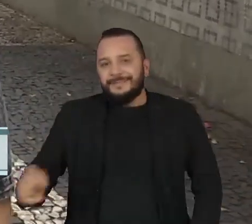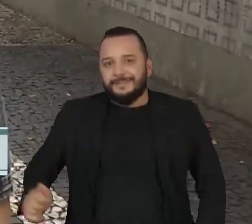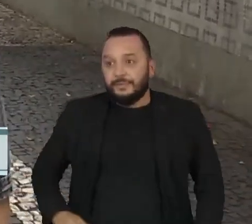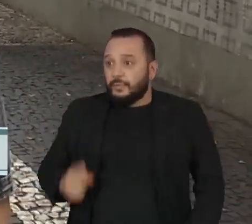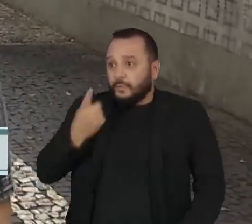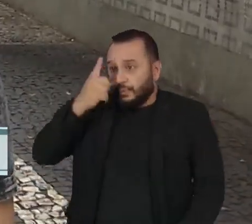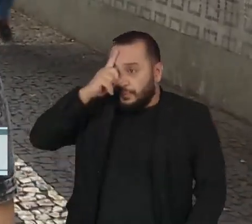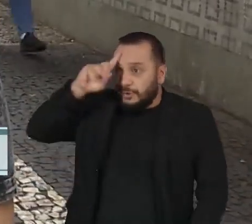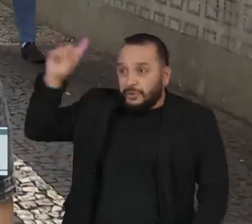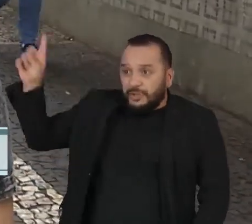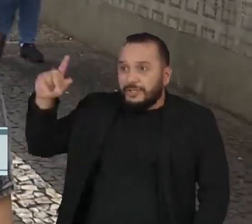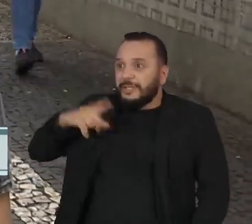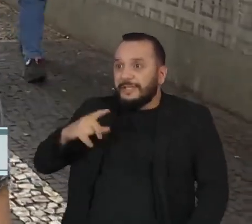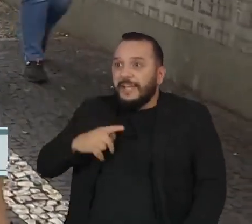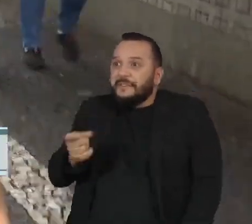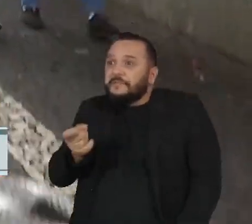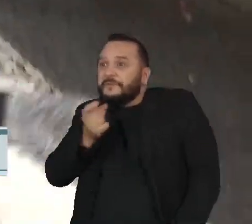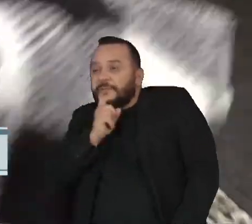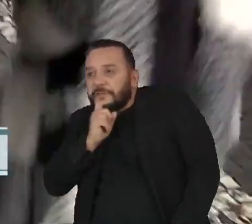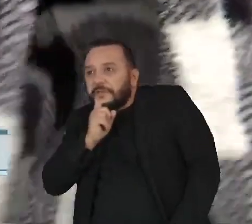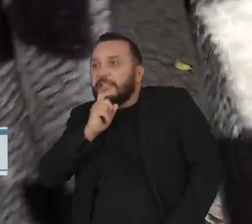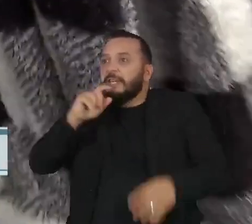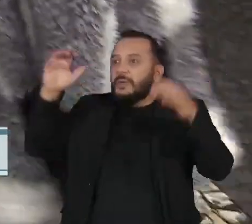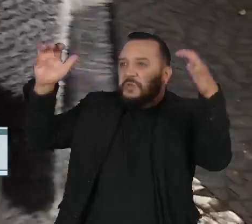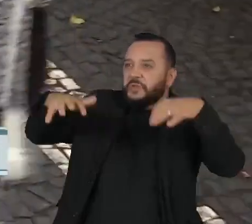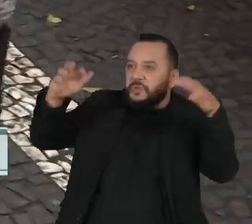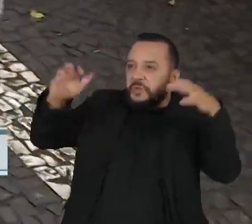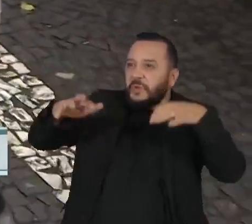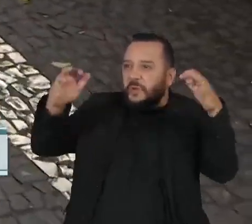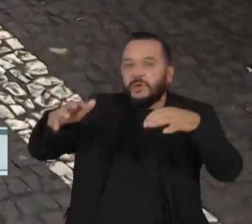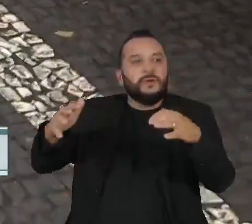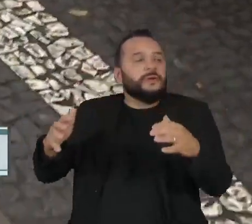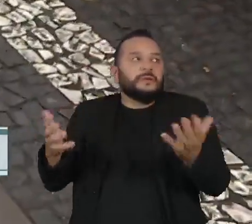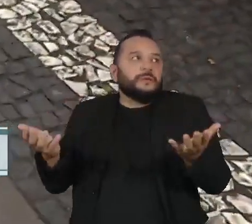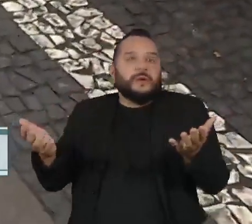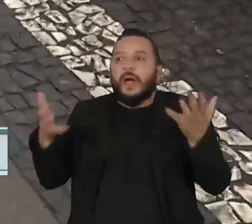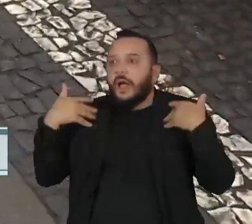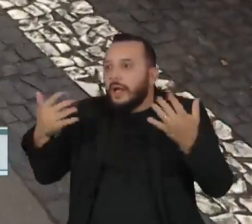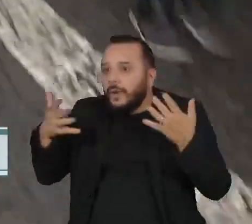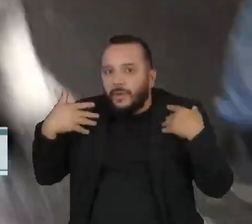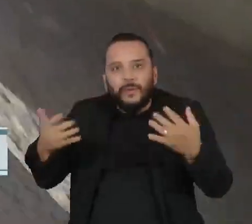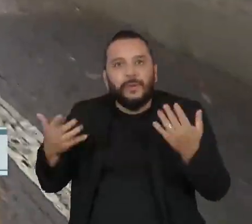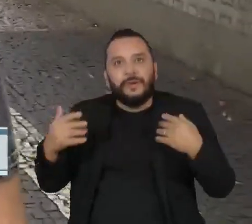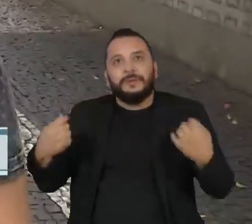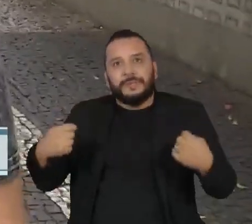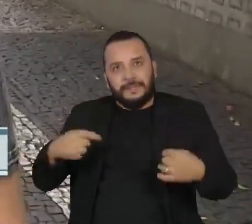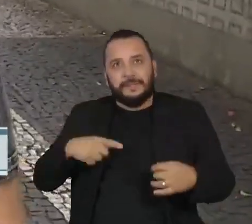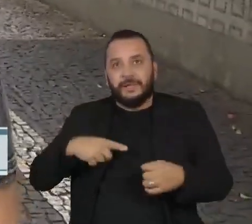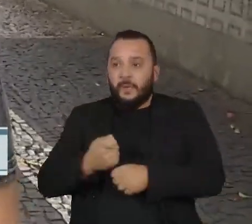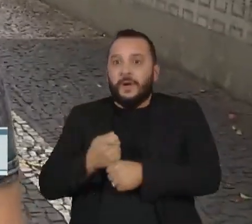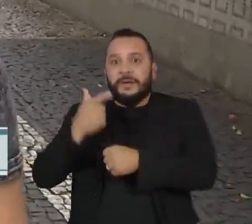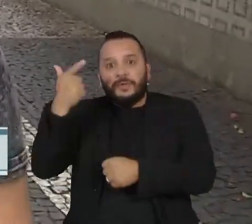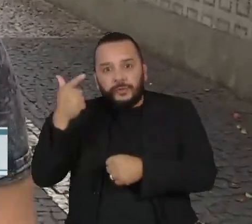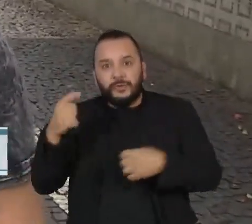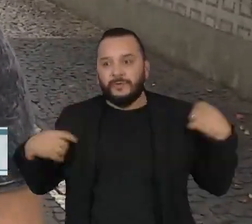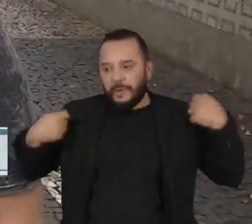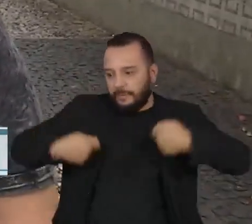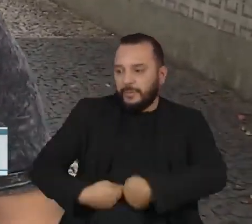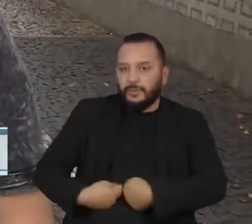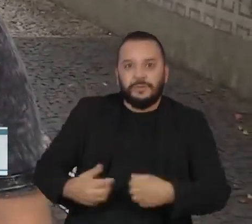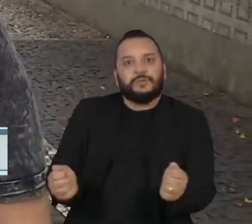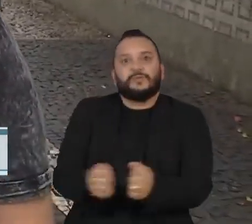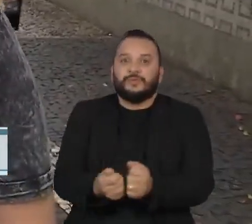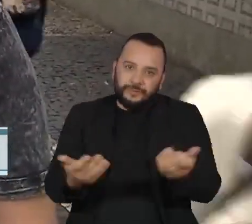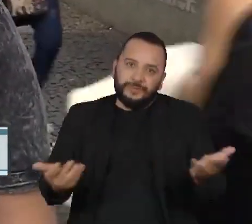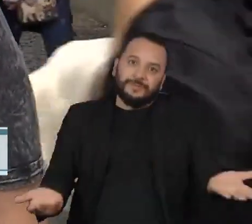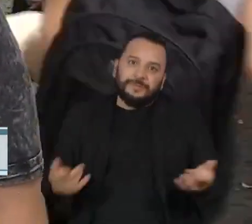num dia só, né? Aqui, ó. Então tem que andar assim, tem guarda-chuva, o tempo tá muito seco,